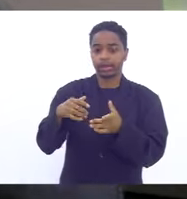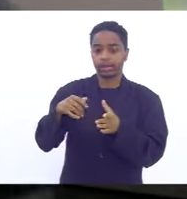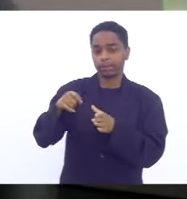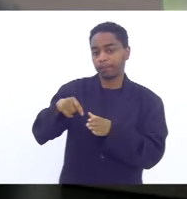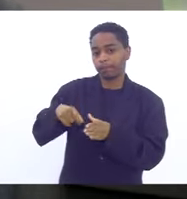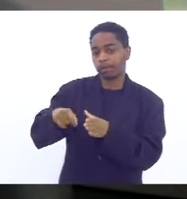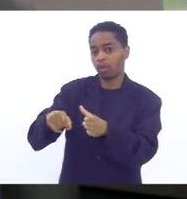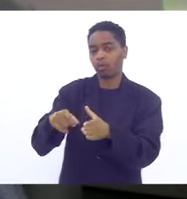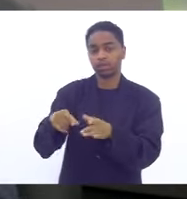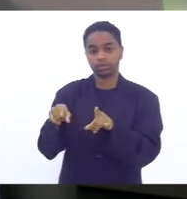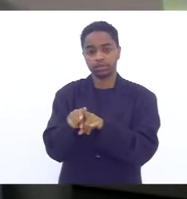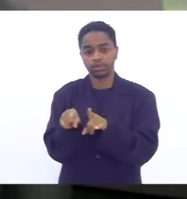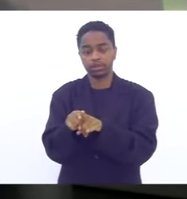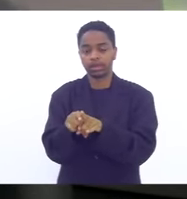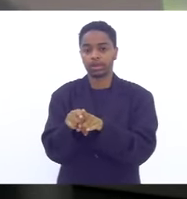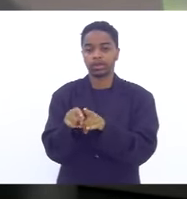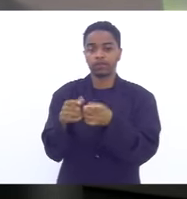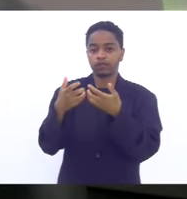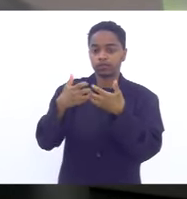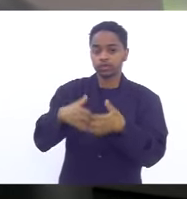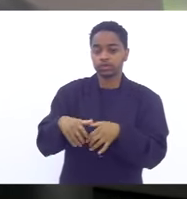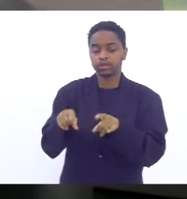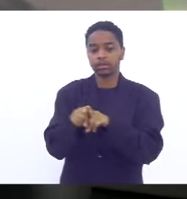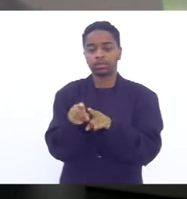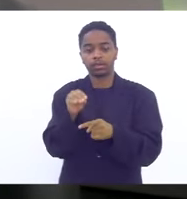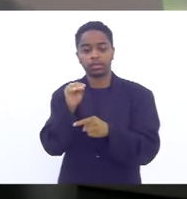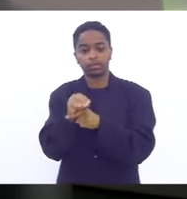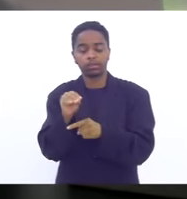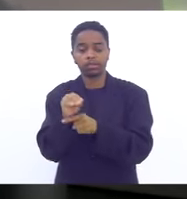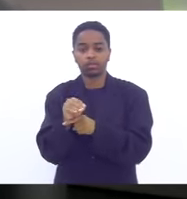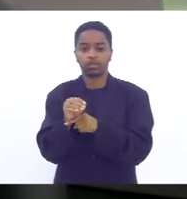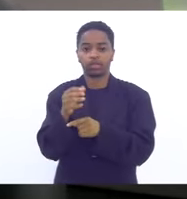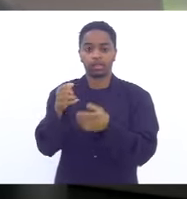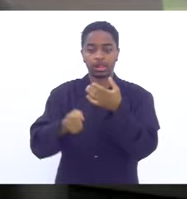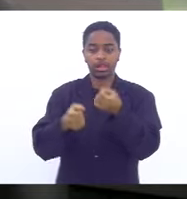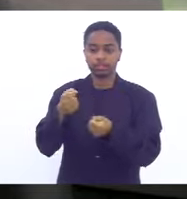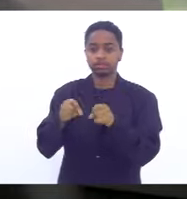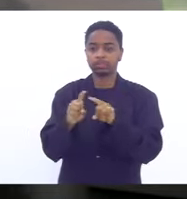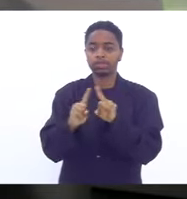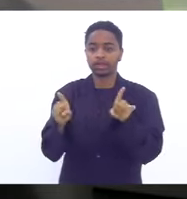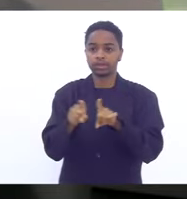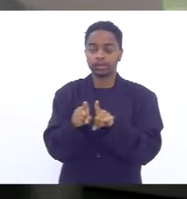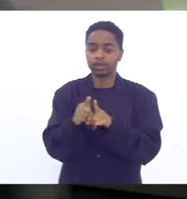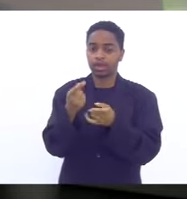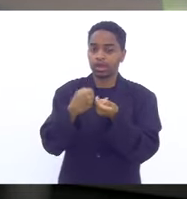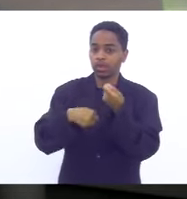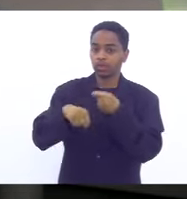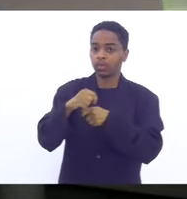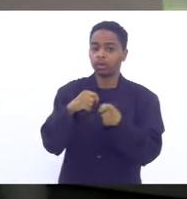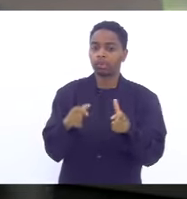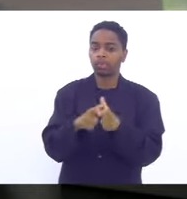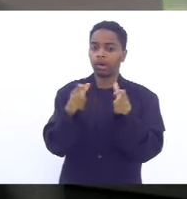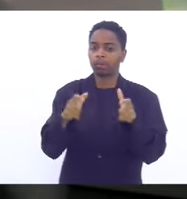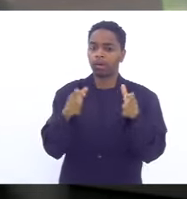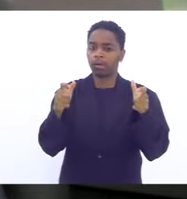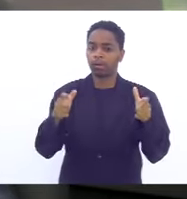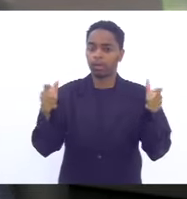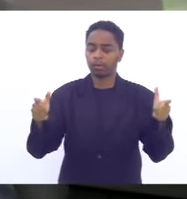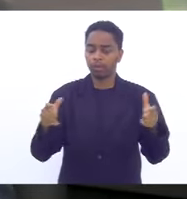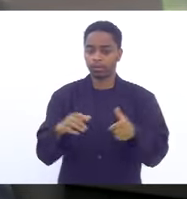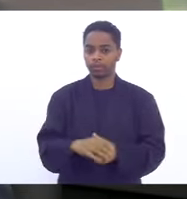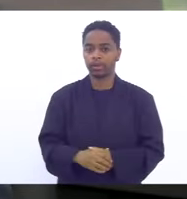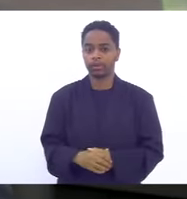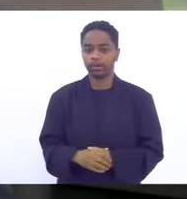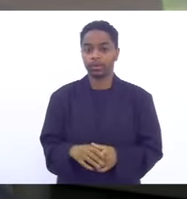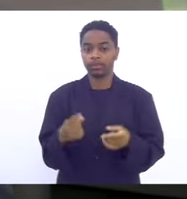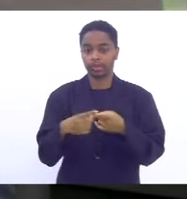tanto também para também a conservação do leite, mas também para uma economia que tem crescido muito. O prefeito Gutinho é o prefeito de Areal e tem